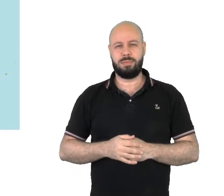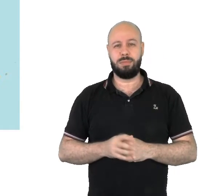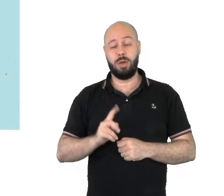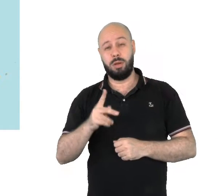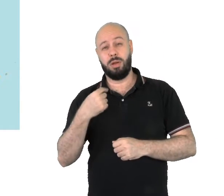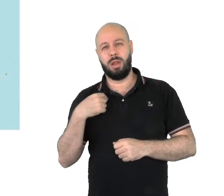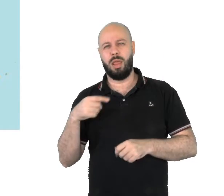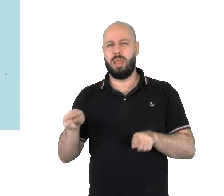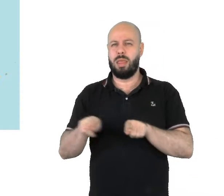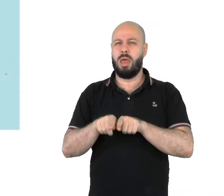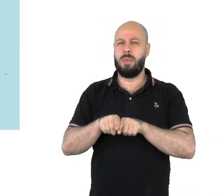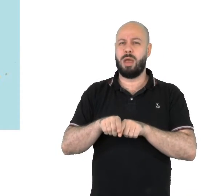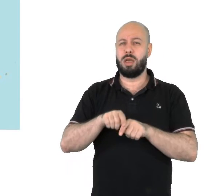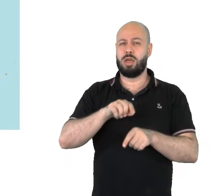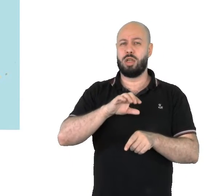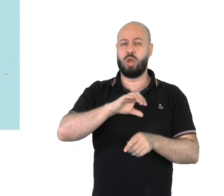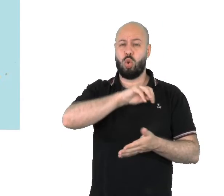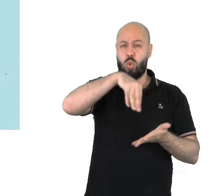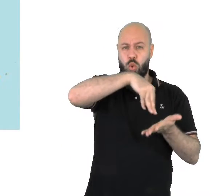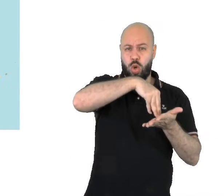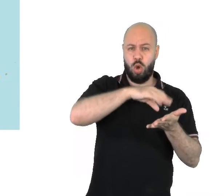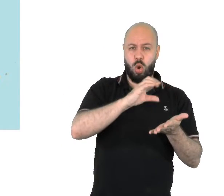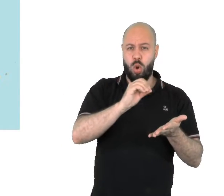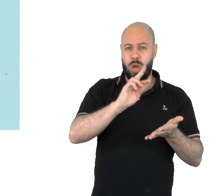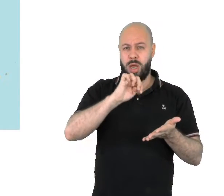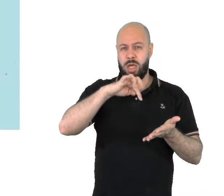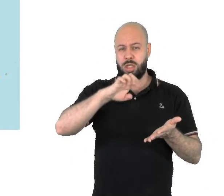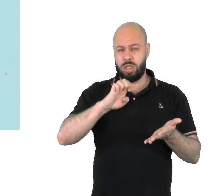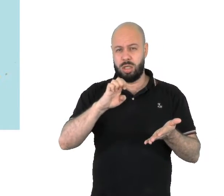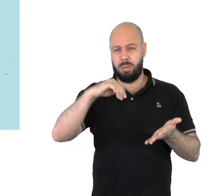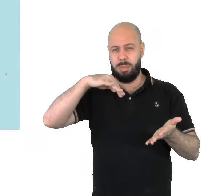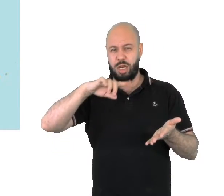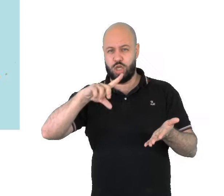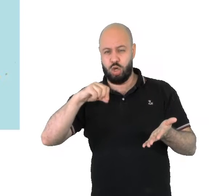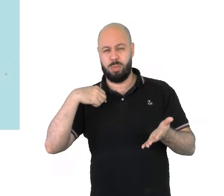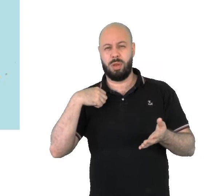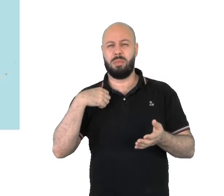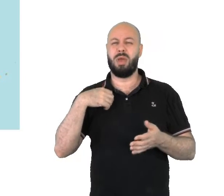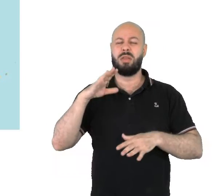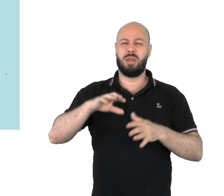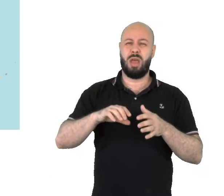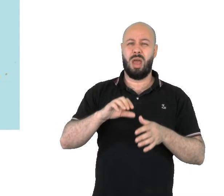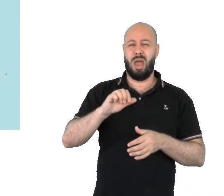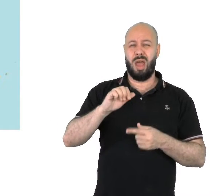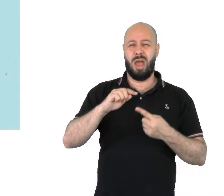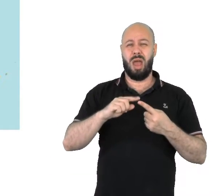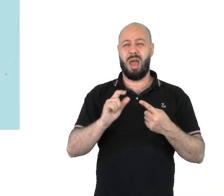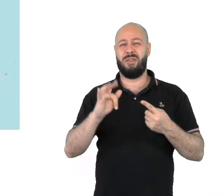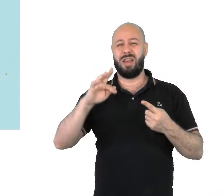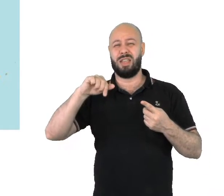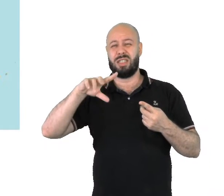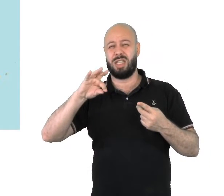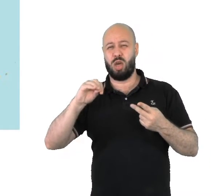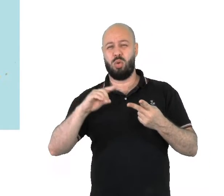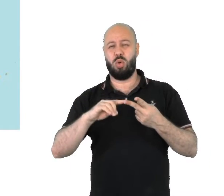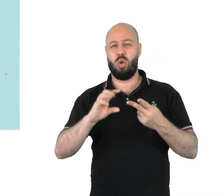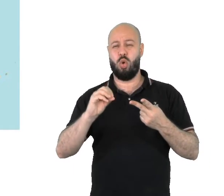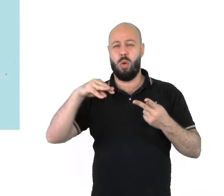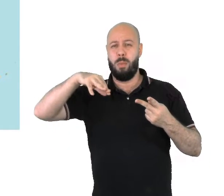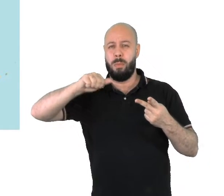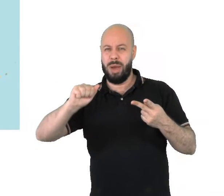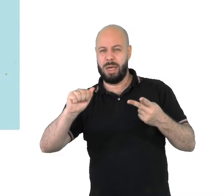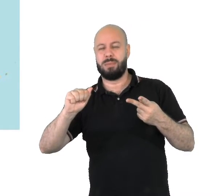parte do Oriente Médio. Vocês podem ver ali que Afeganistão, Omã, esses países também